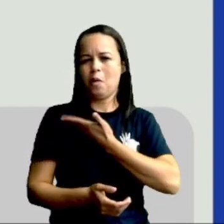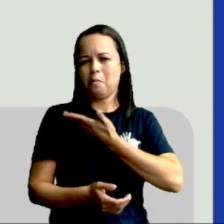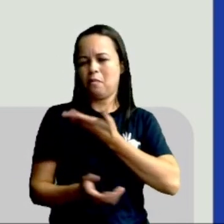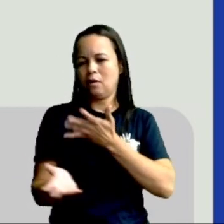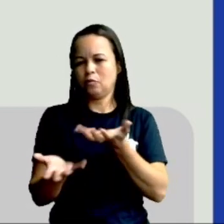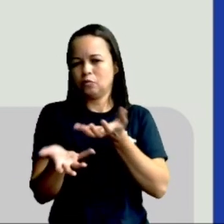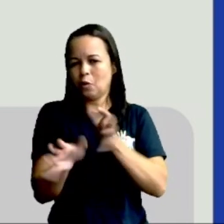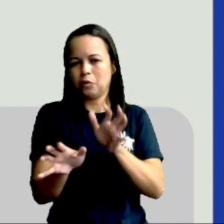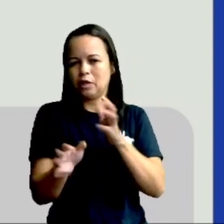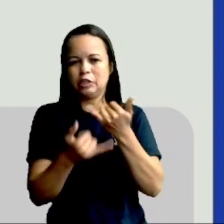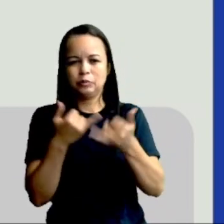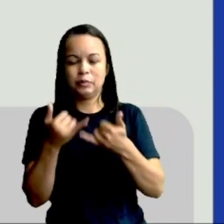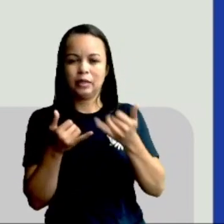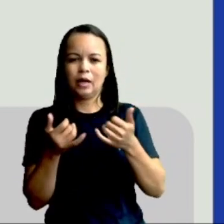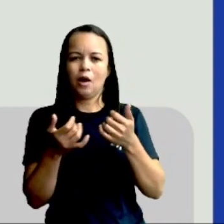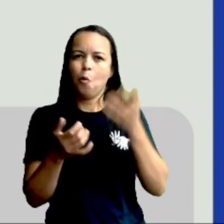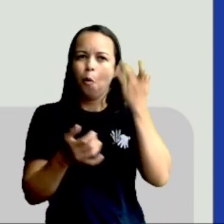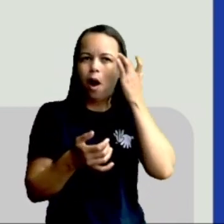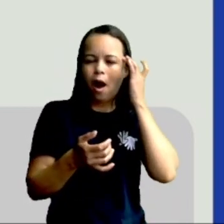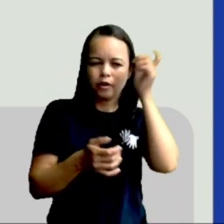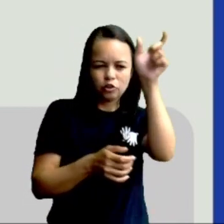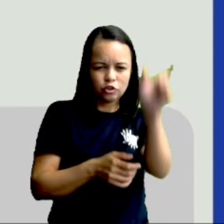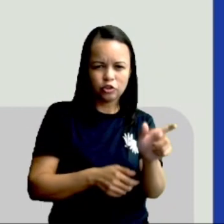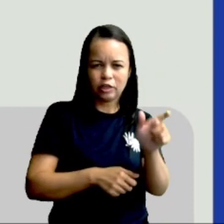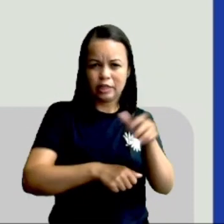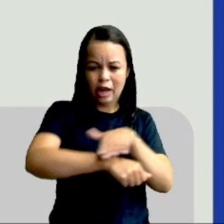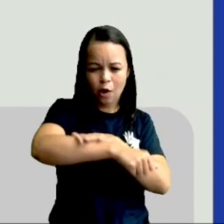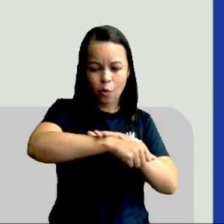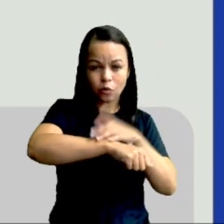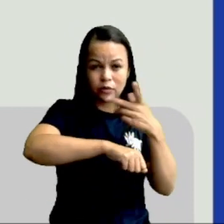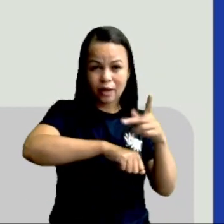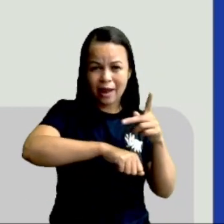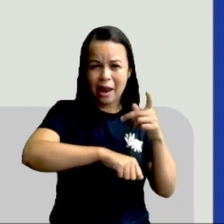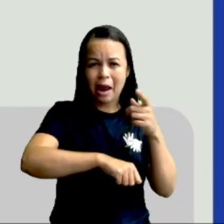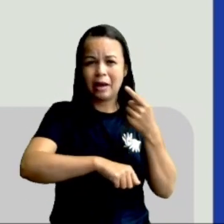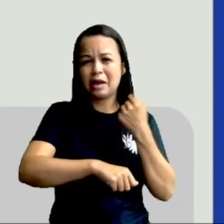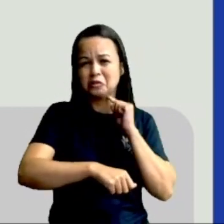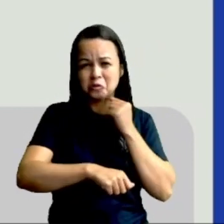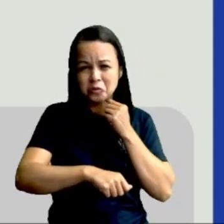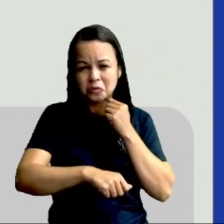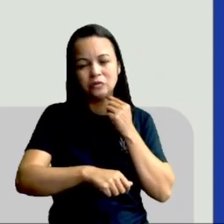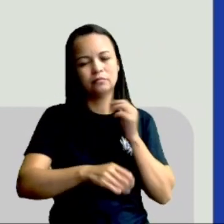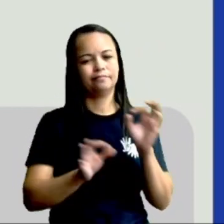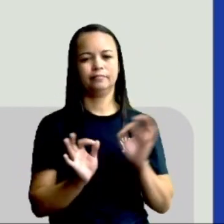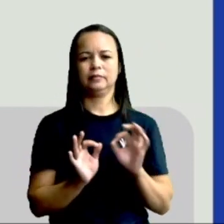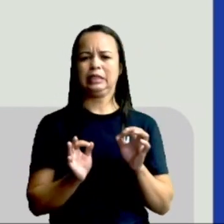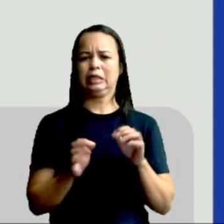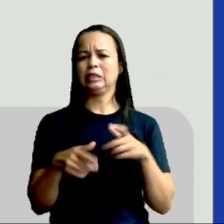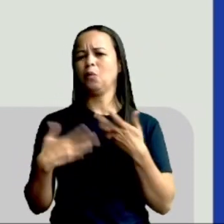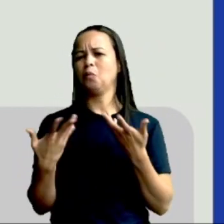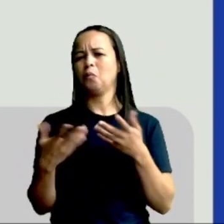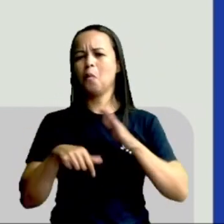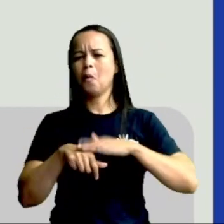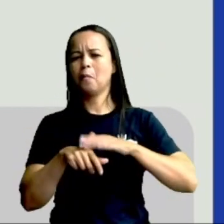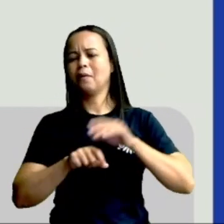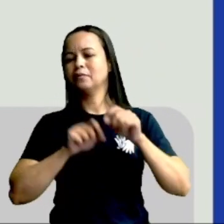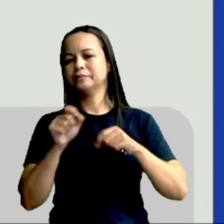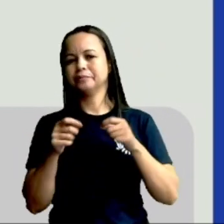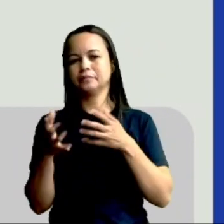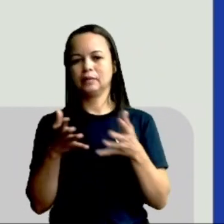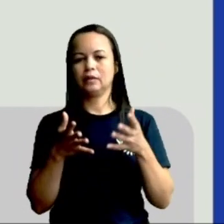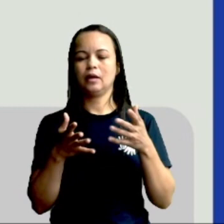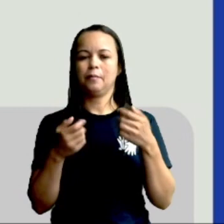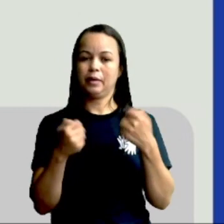que o coleguinha é sujo por causa da cor, né? Então, que situações foram essas? Então, é importante a